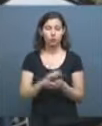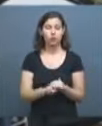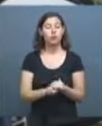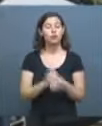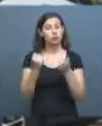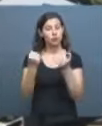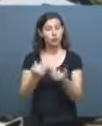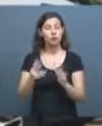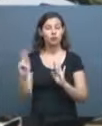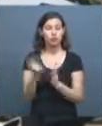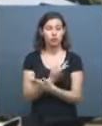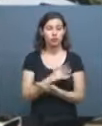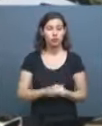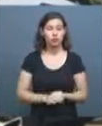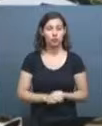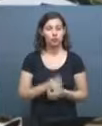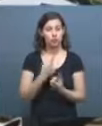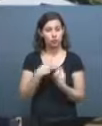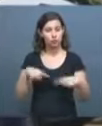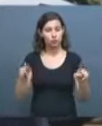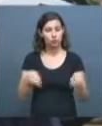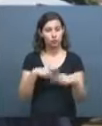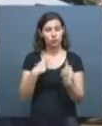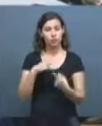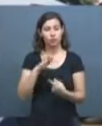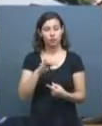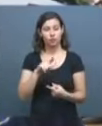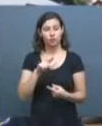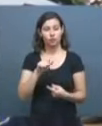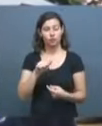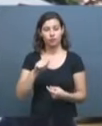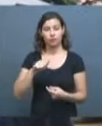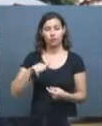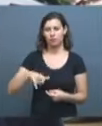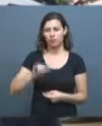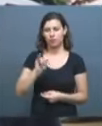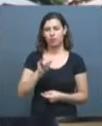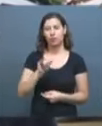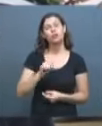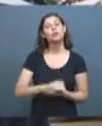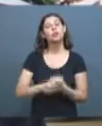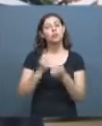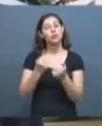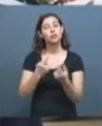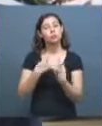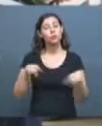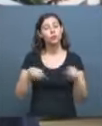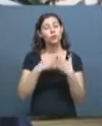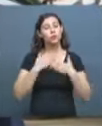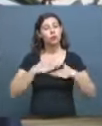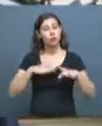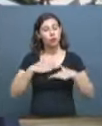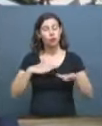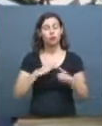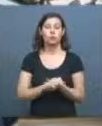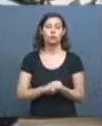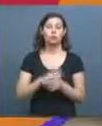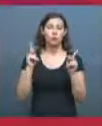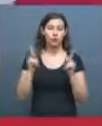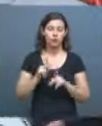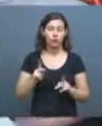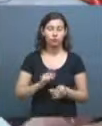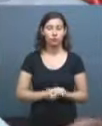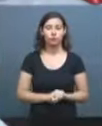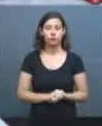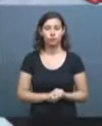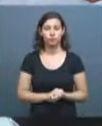Eu vou indicar a música Cry Baby, do Danny Barwood, por causa que é uma música bem calma, bem harmônica, traz uma paz assim, e o instrumental é muito bom.